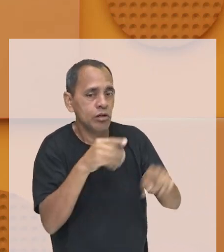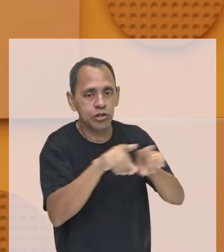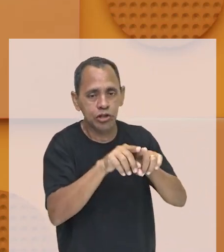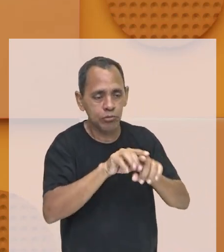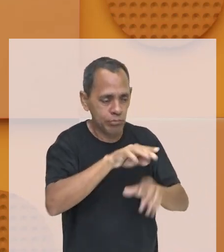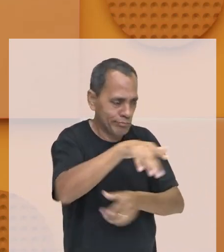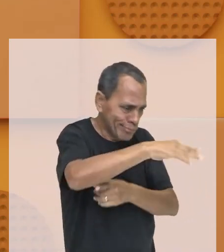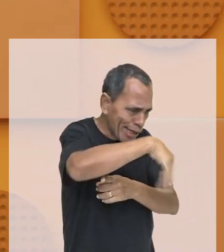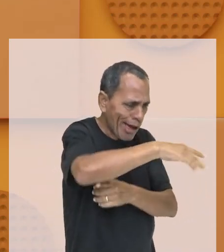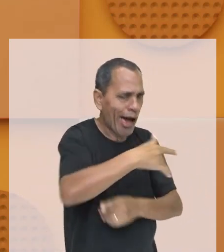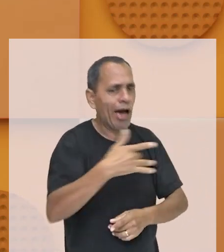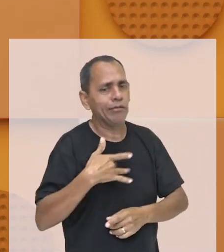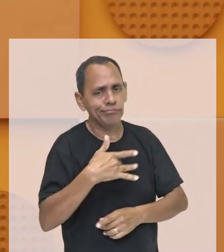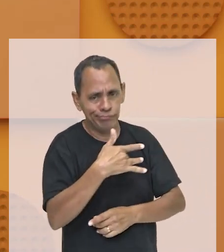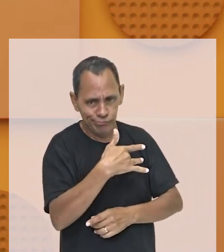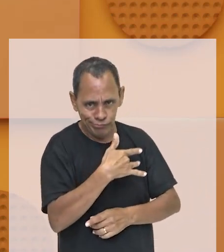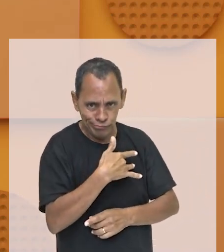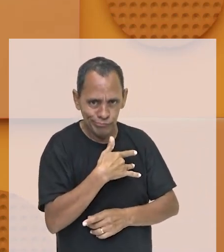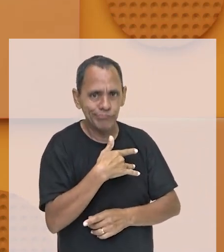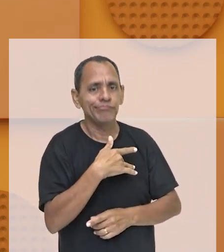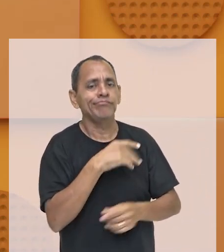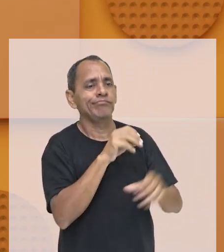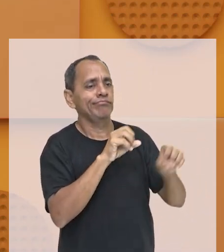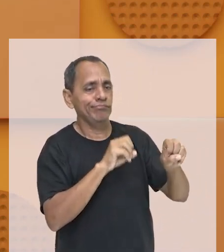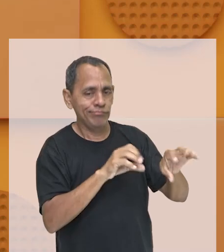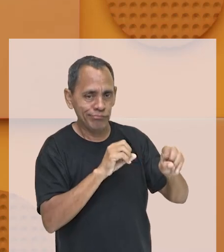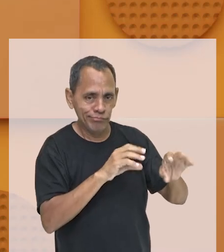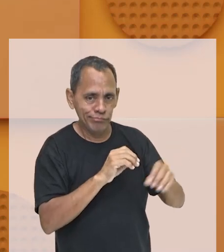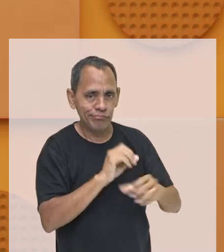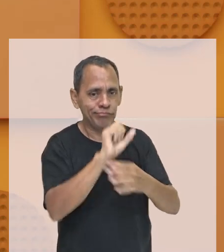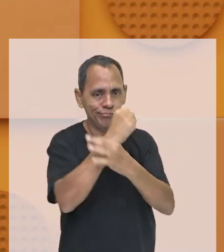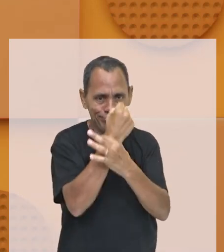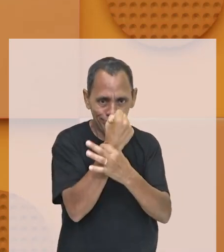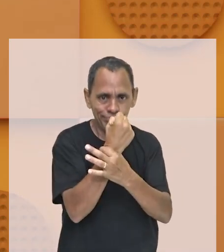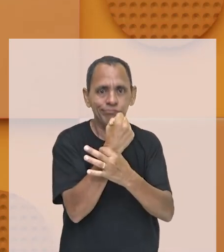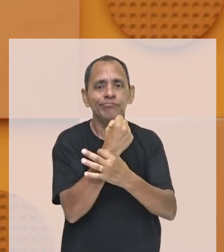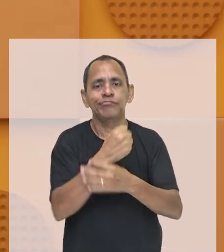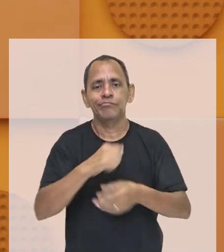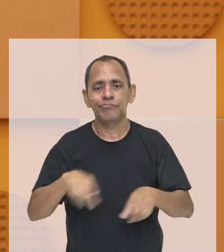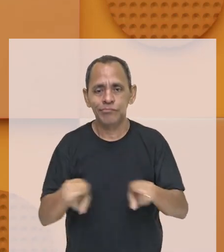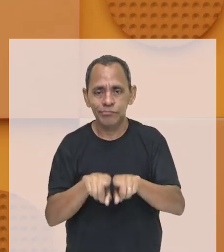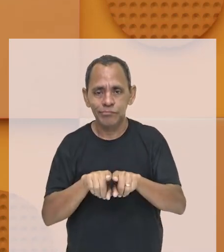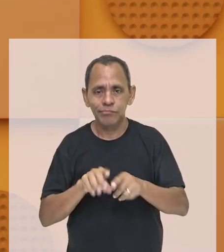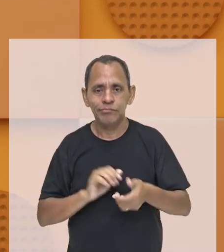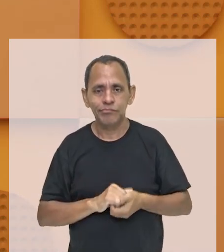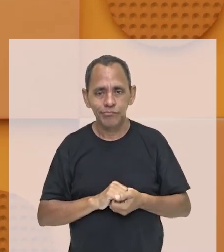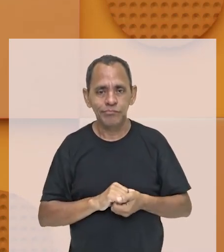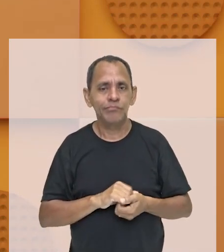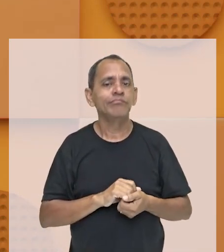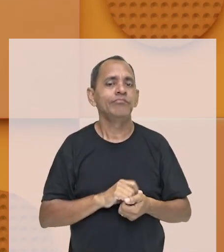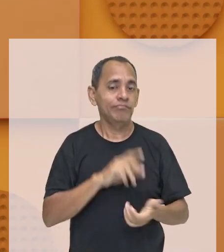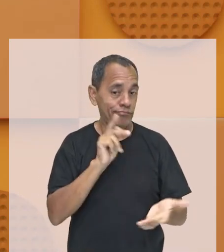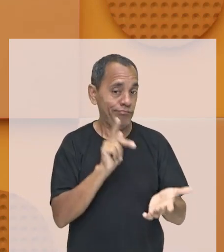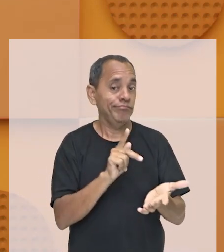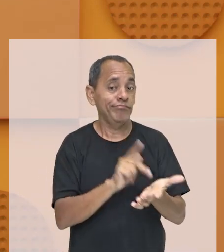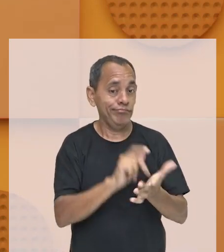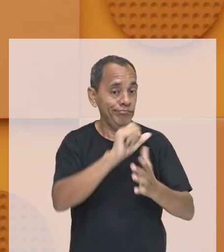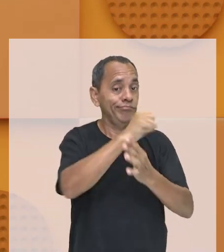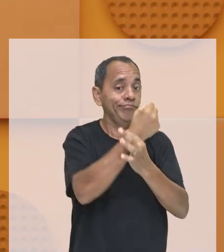áreas, educação, saúde, segurança e etc. Apesar de que segurança me parece ser um pouco mais ameaçada em